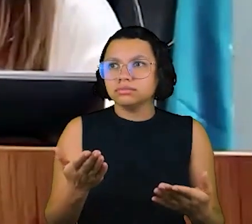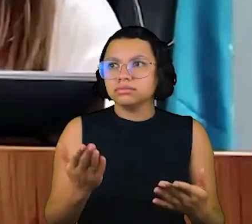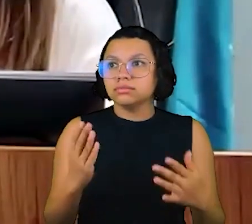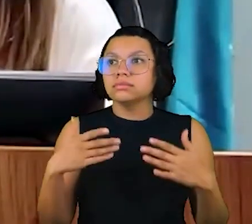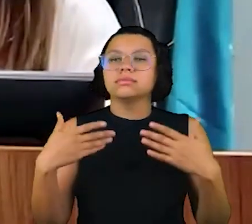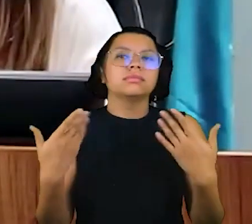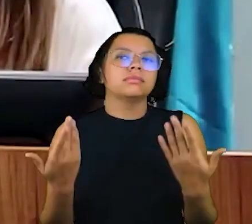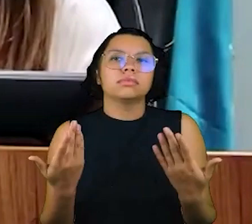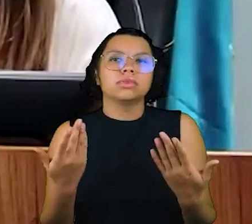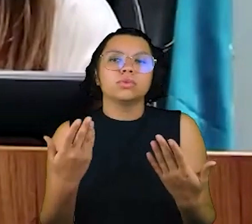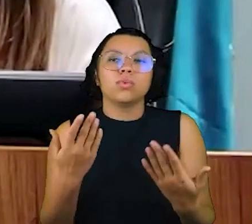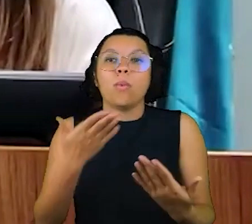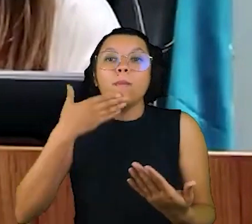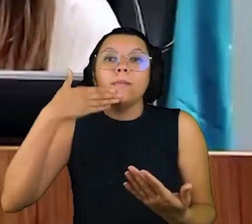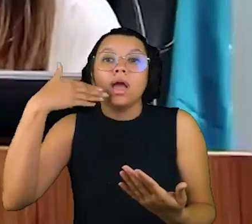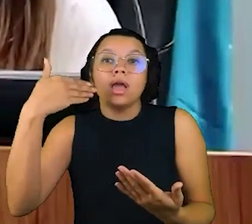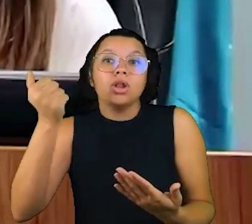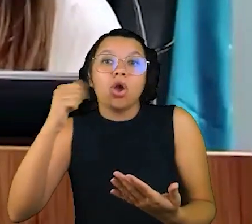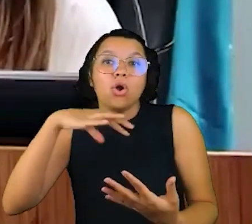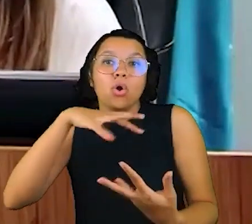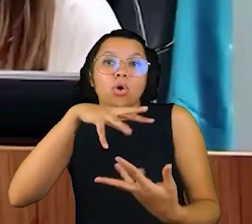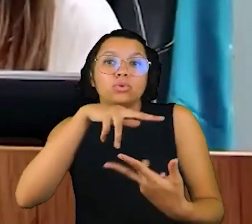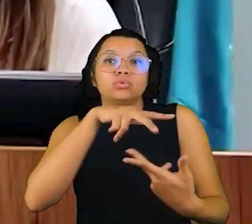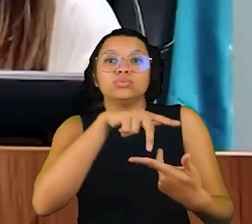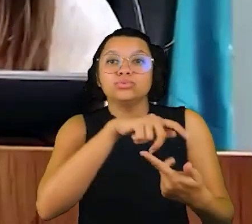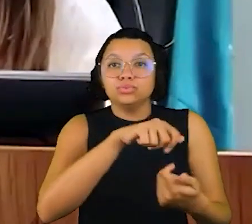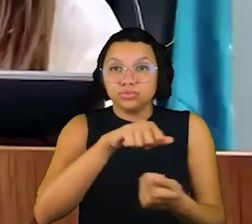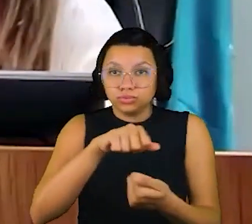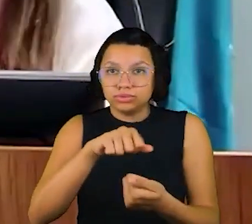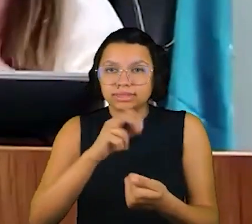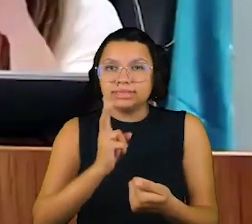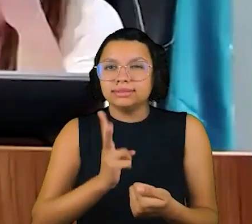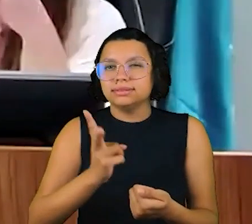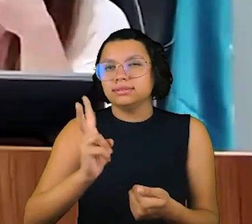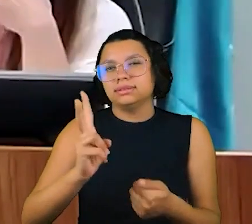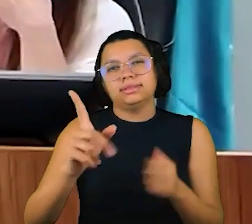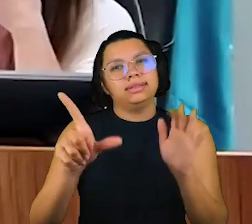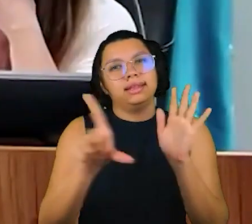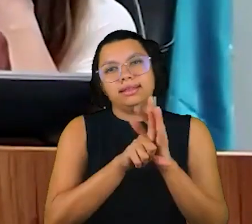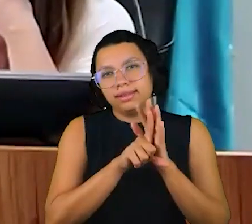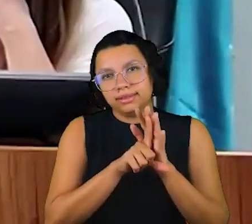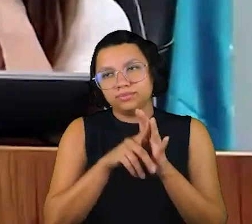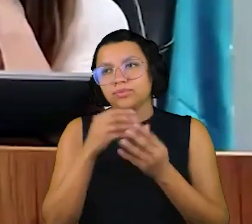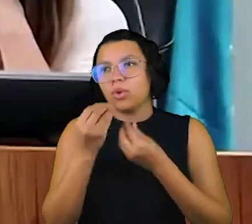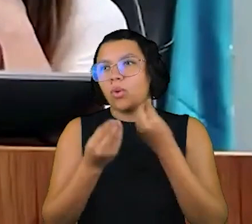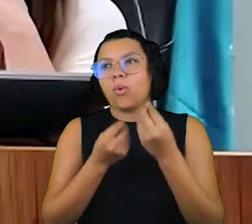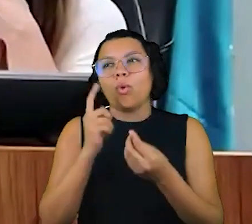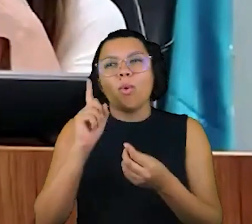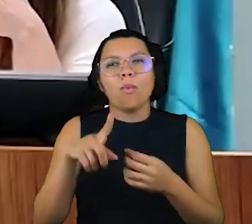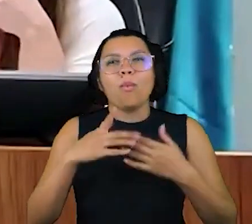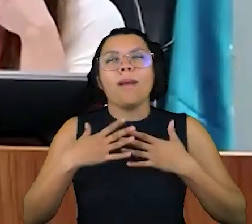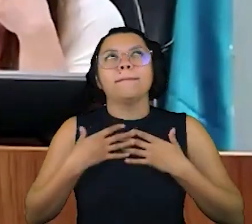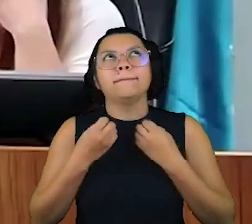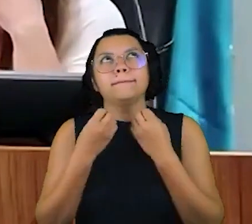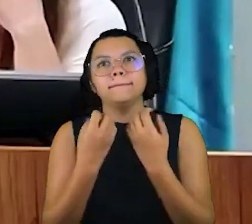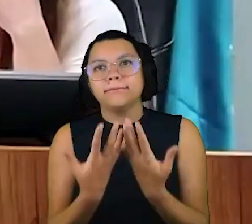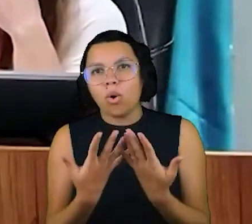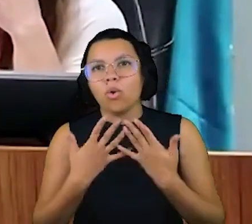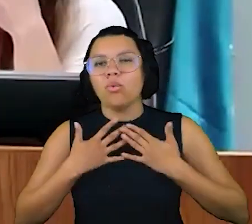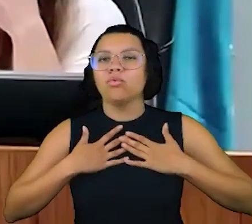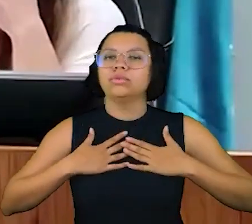dos mundos, sempre o melhor dos mundos, é seguir a lei.